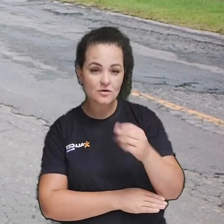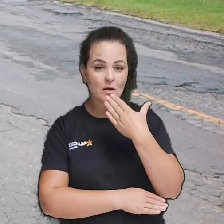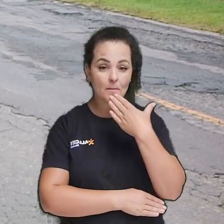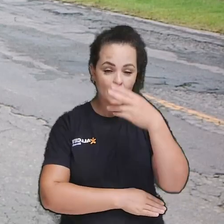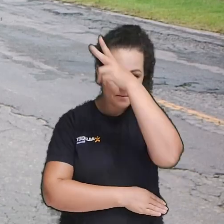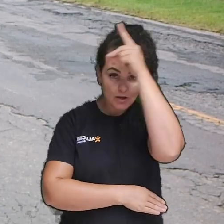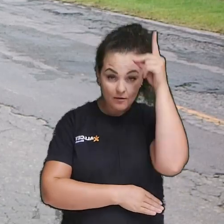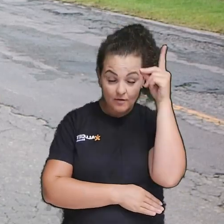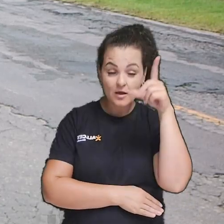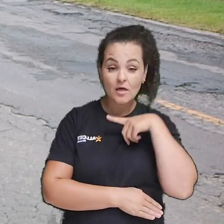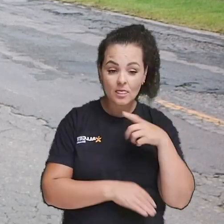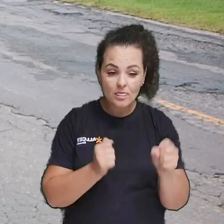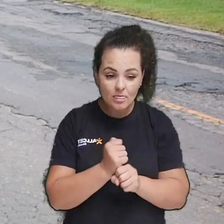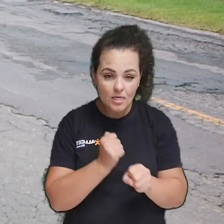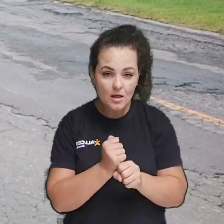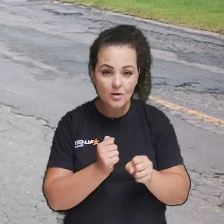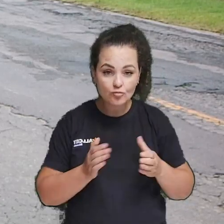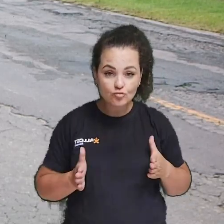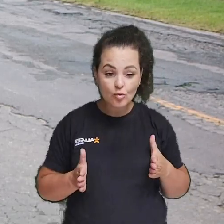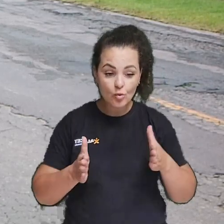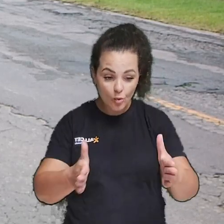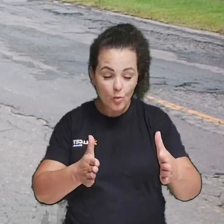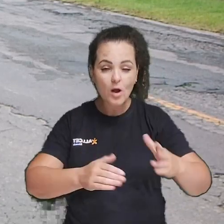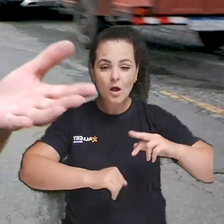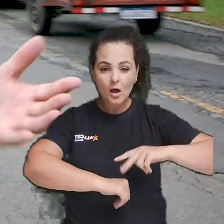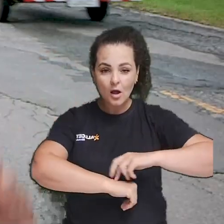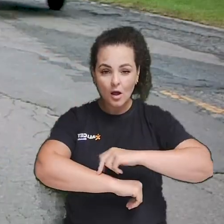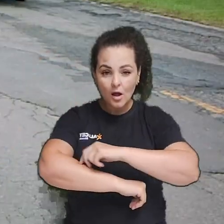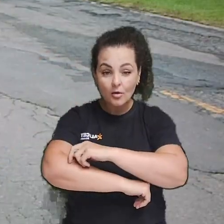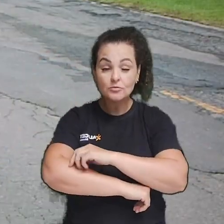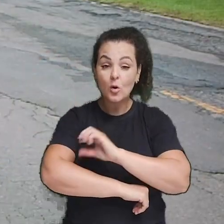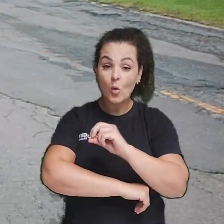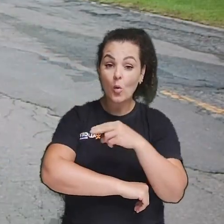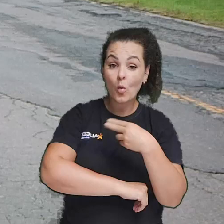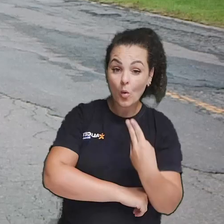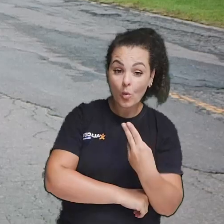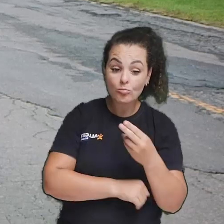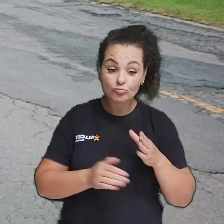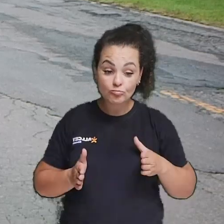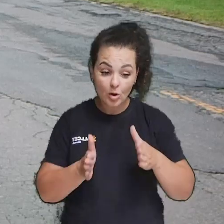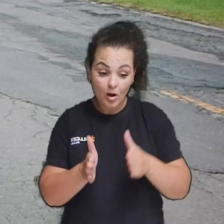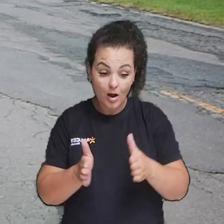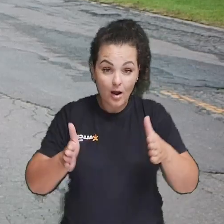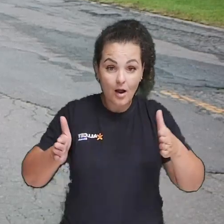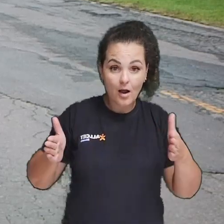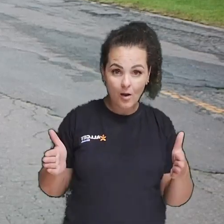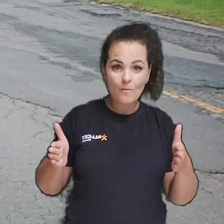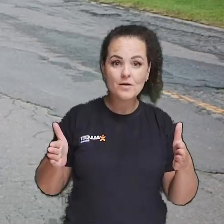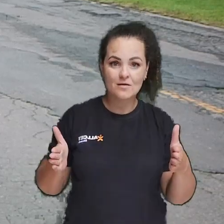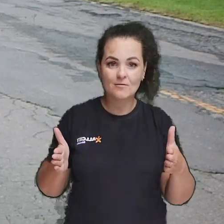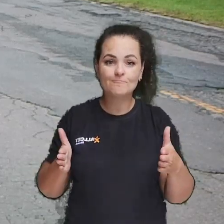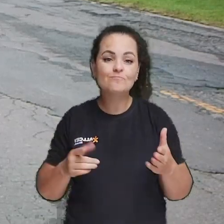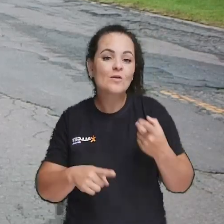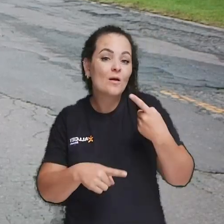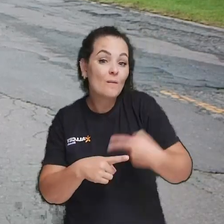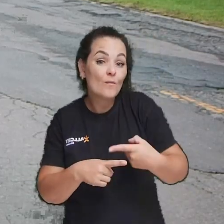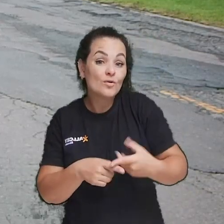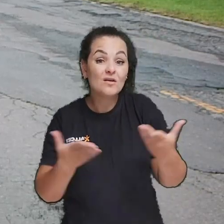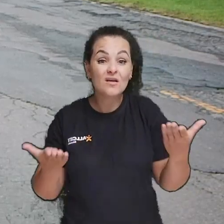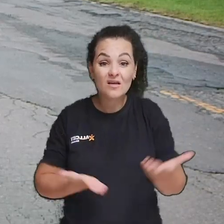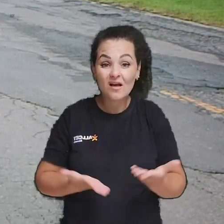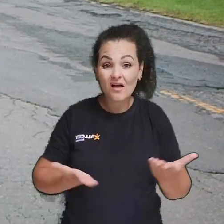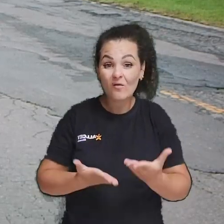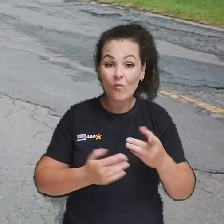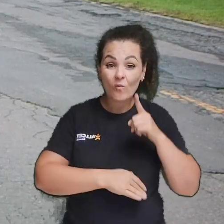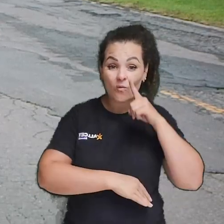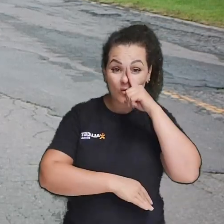acostamento ou o alargamento das margens a estrada a justificativa para essa intervenção é a condição crítica em que se encontra